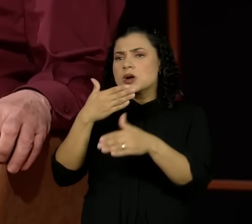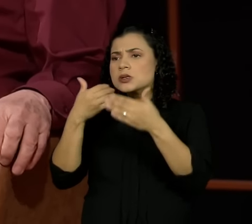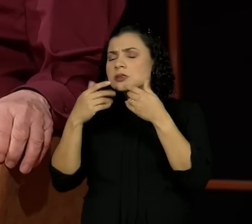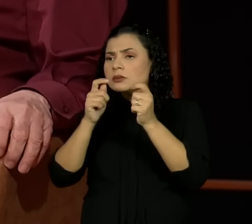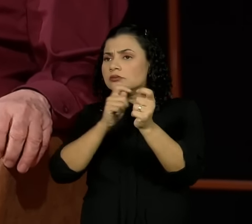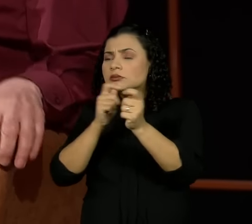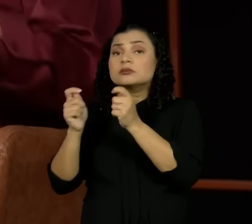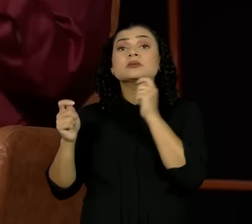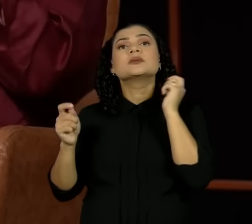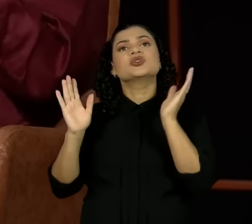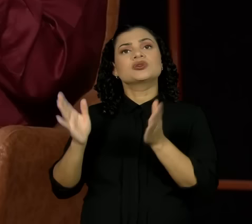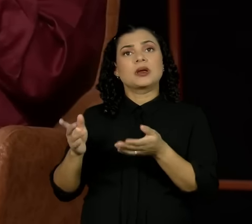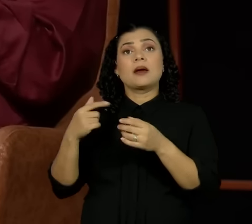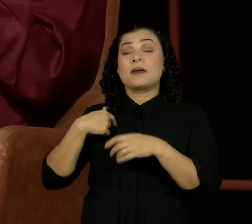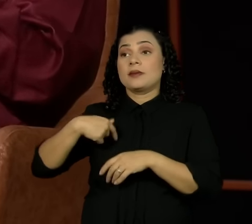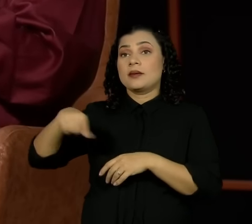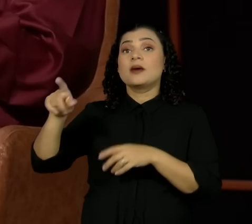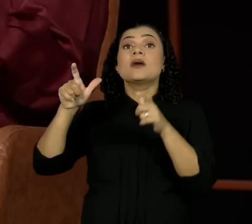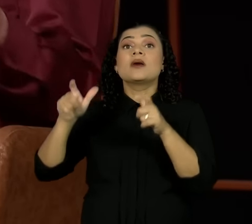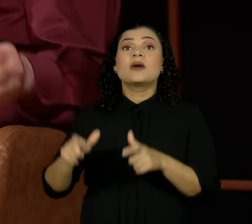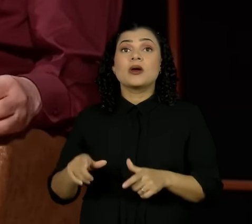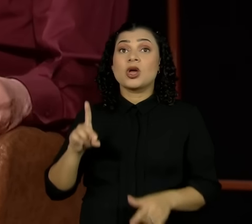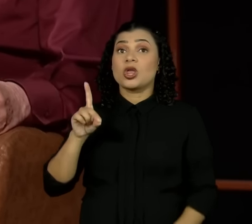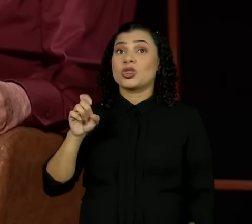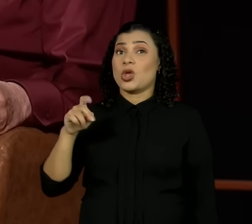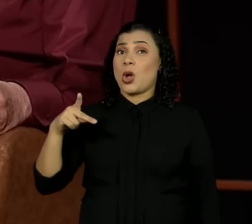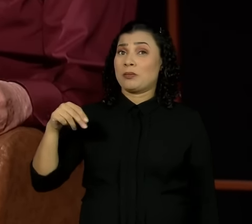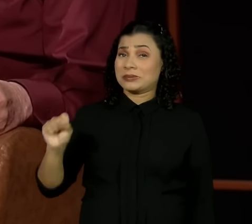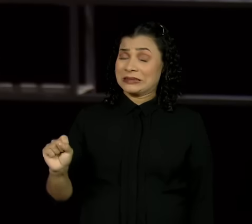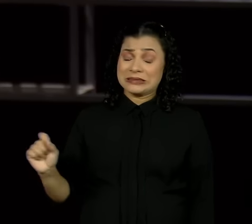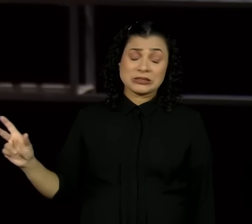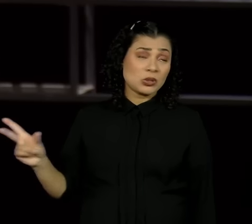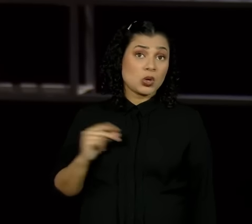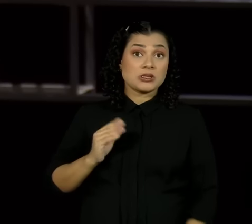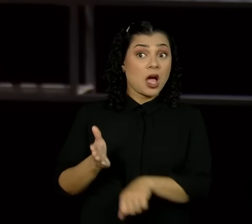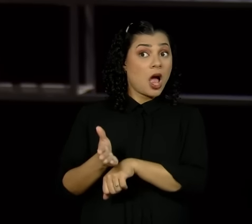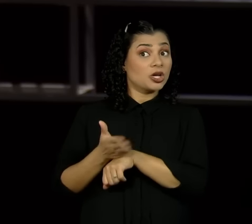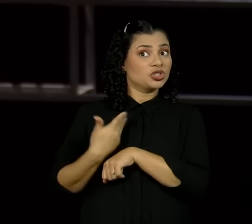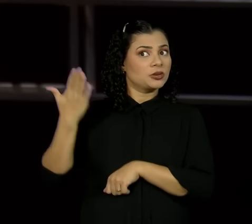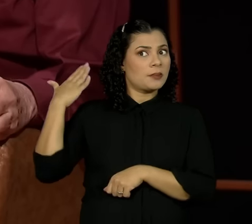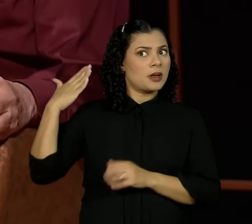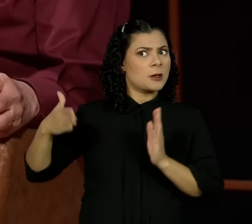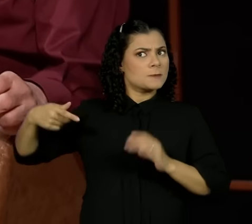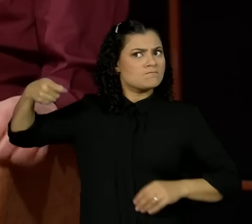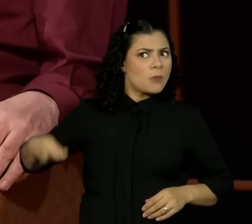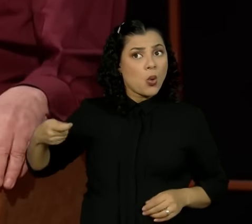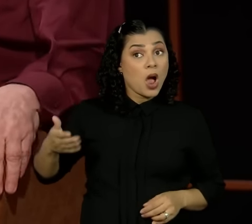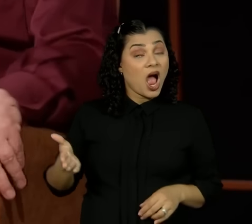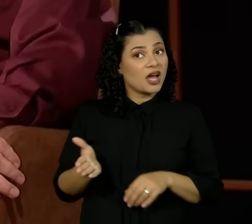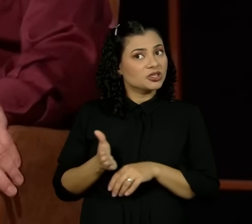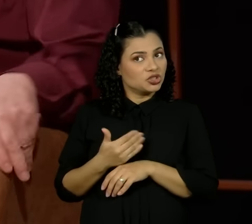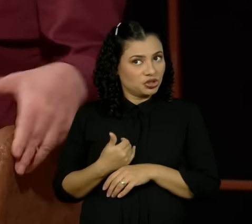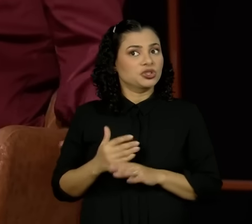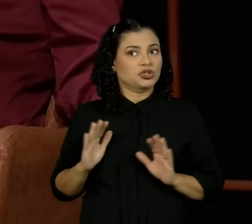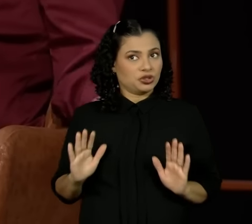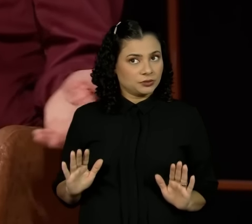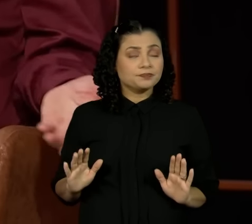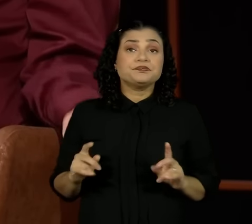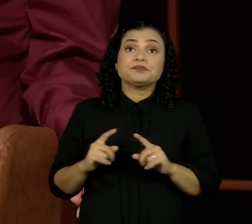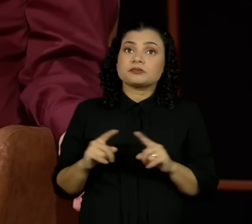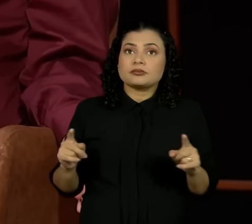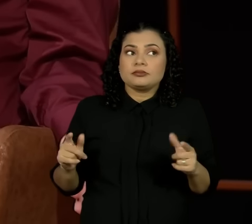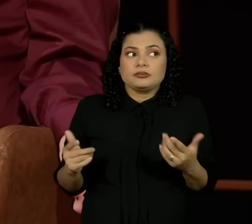puseram para fazer matéria no DOPS, imagina. Antes da Redentora. Antes da Redentora. Mas você